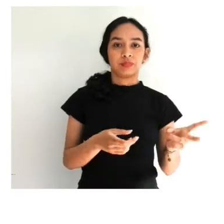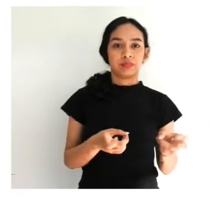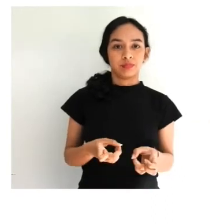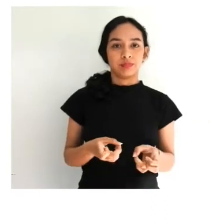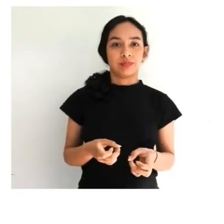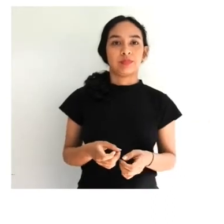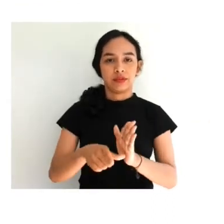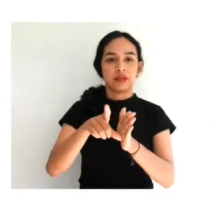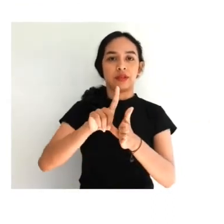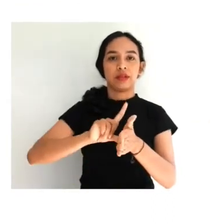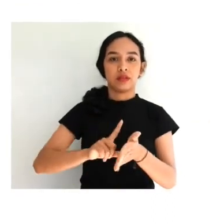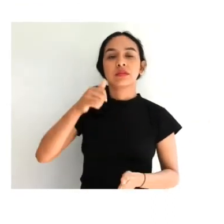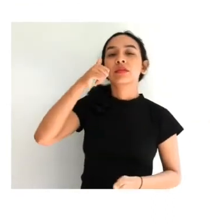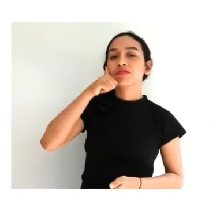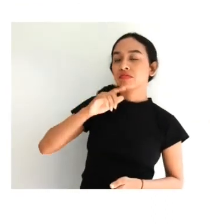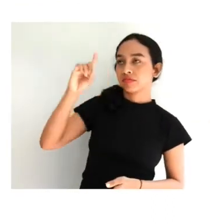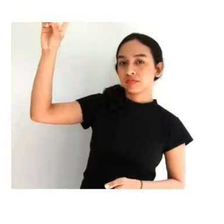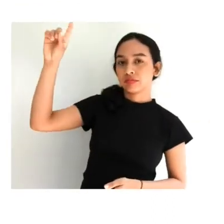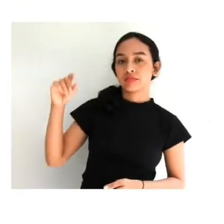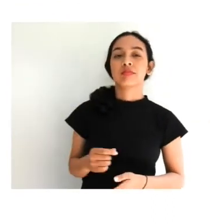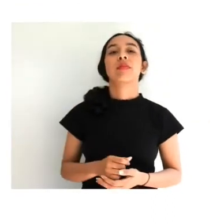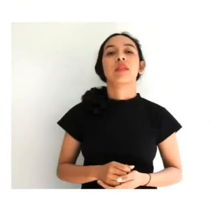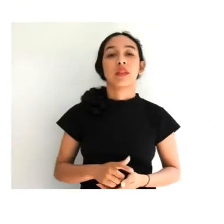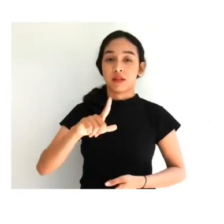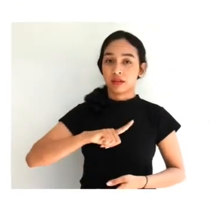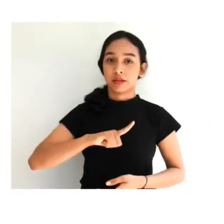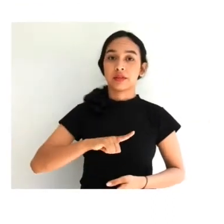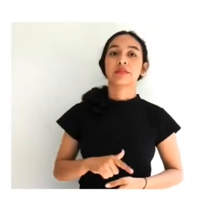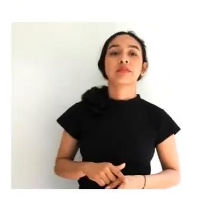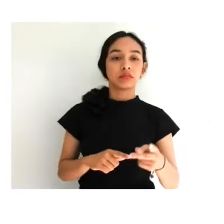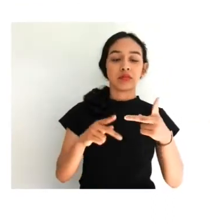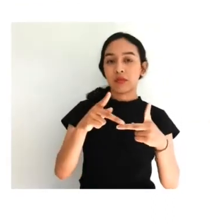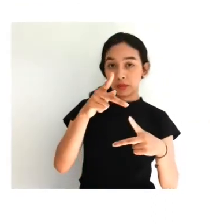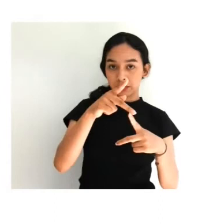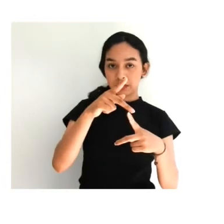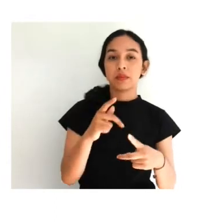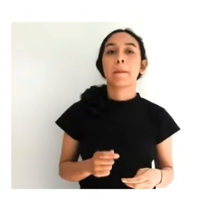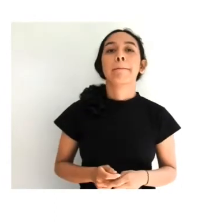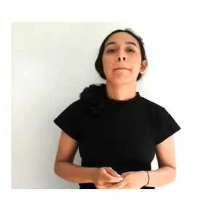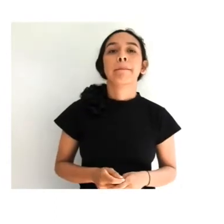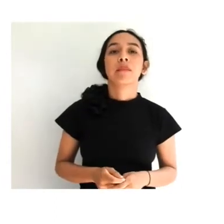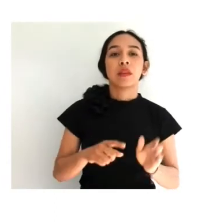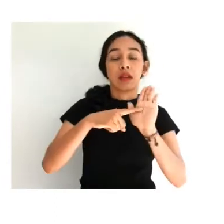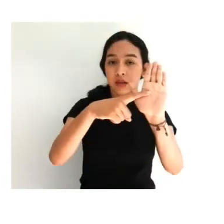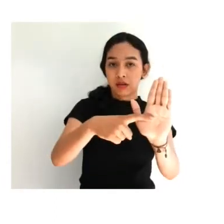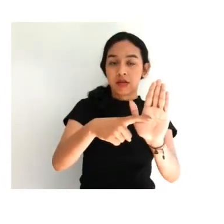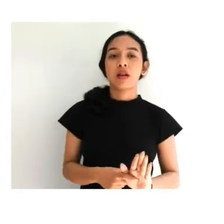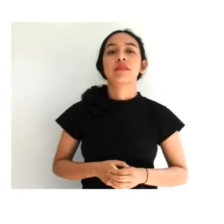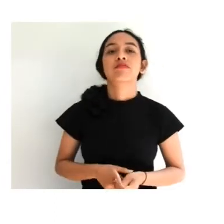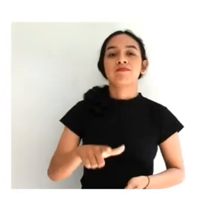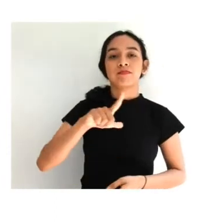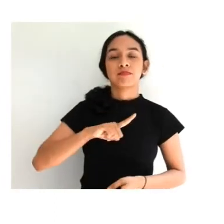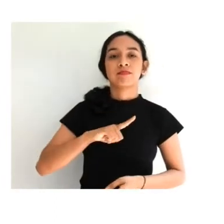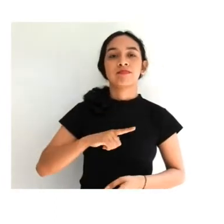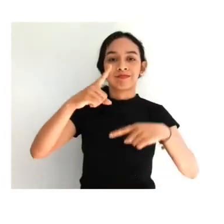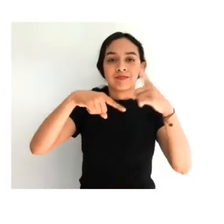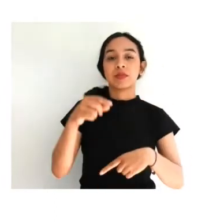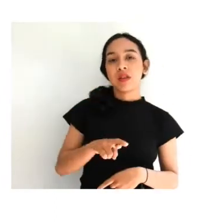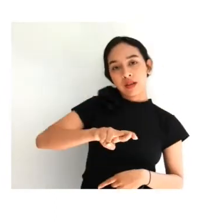ninfa tem aqui uma preposição, que isso vai indicar, então, que se trata de um